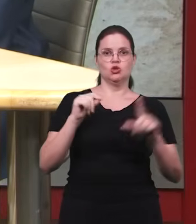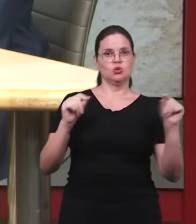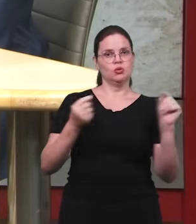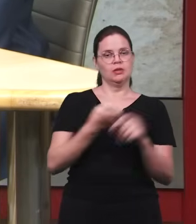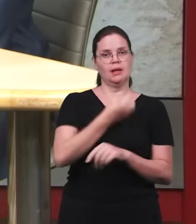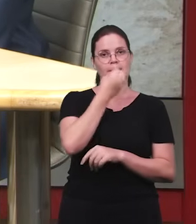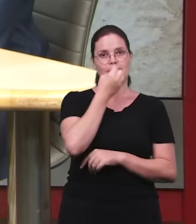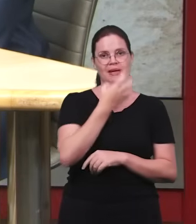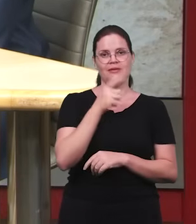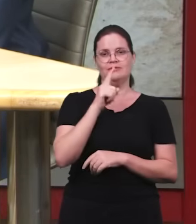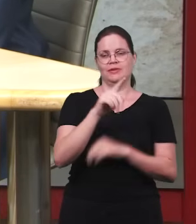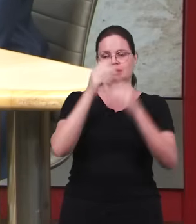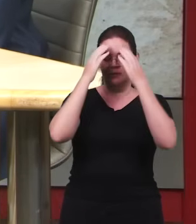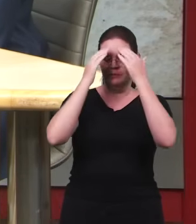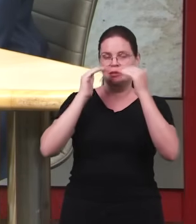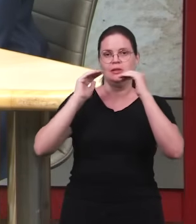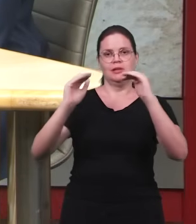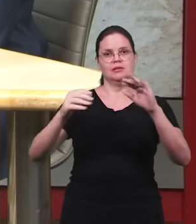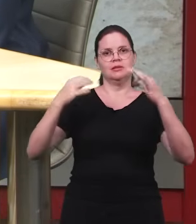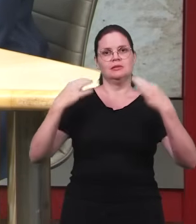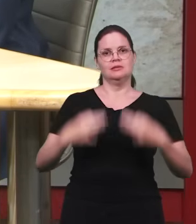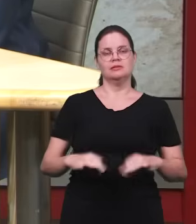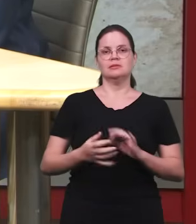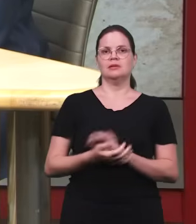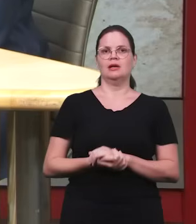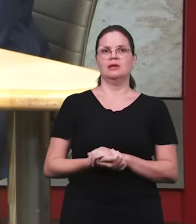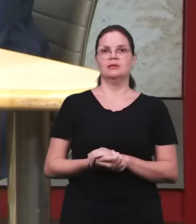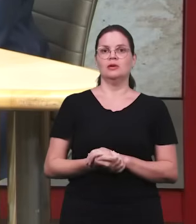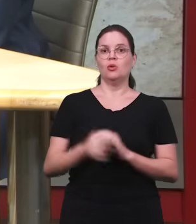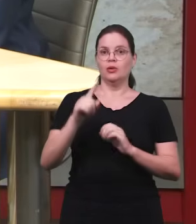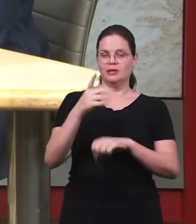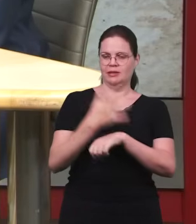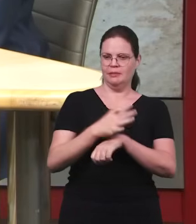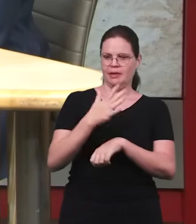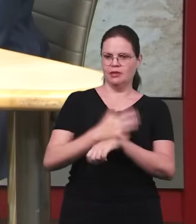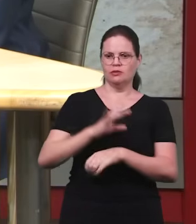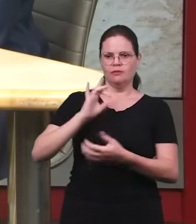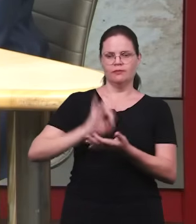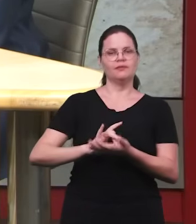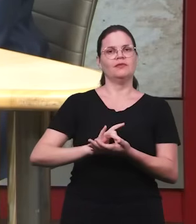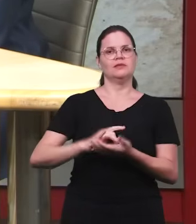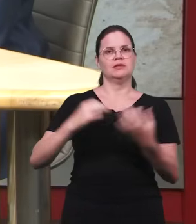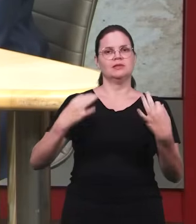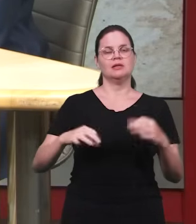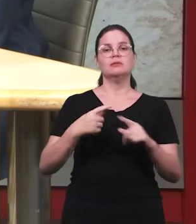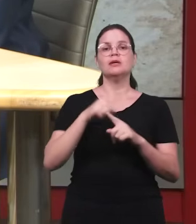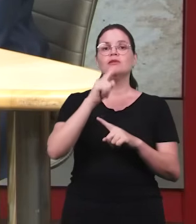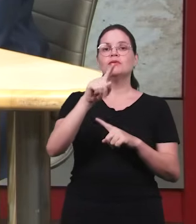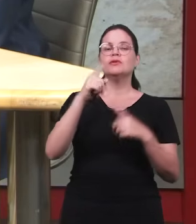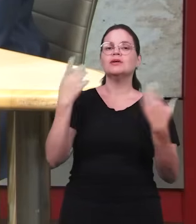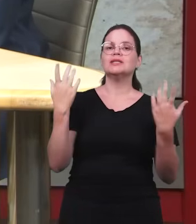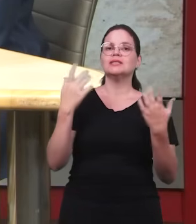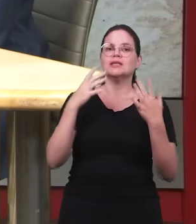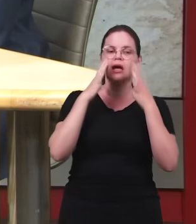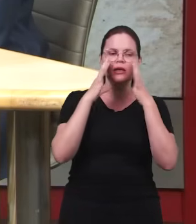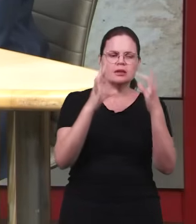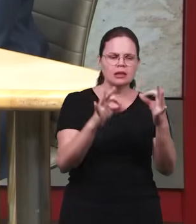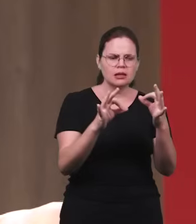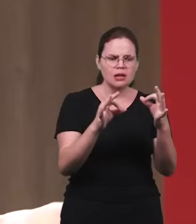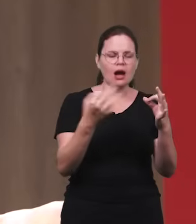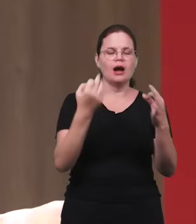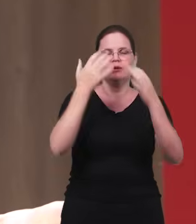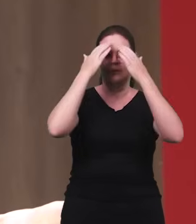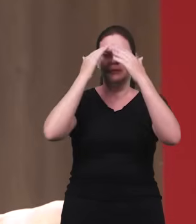você está obedecendo, você está efetivando o ensino, obedecendo o que você ouviu obedecer.